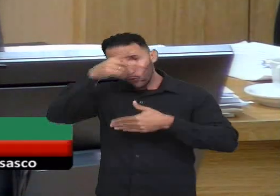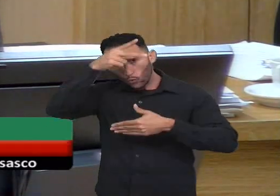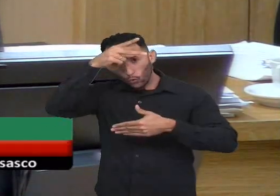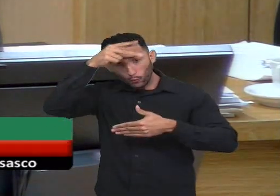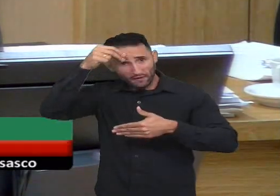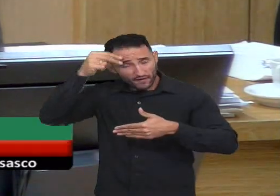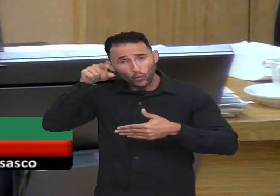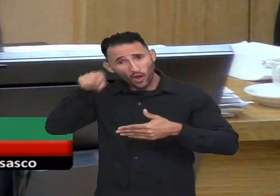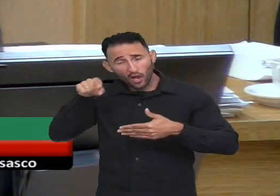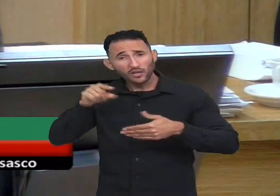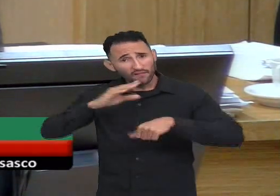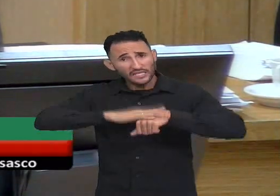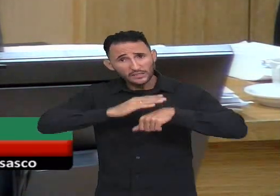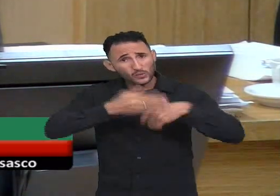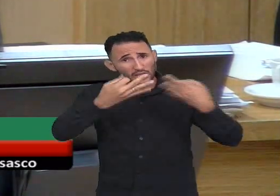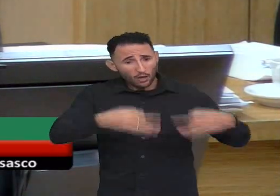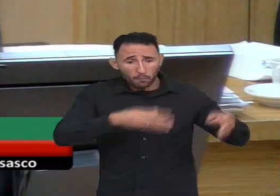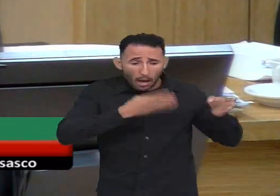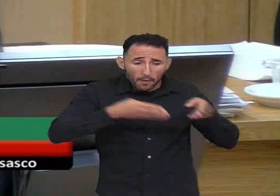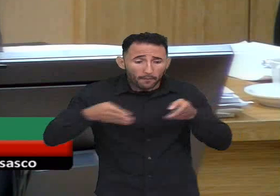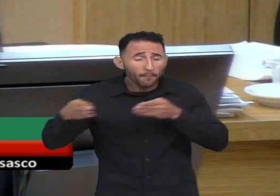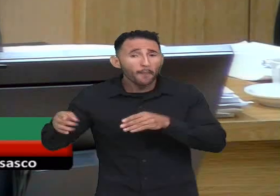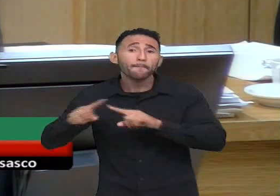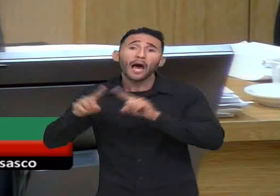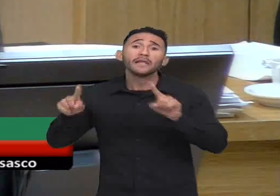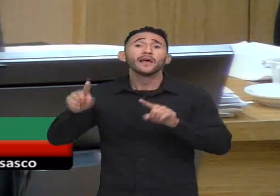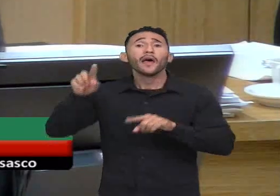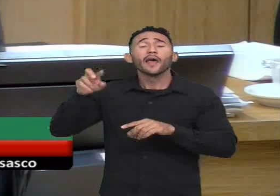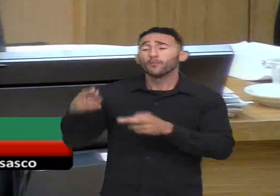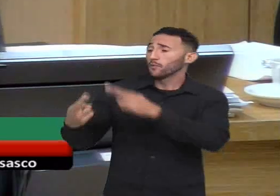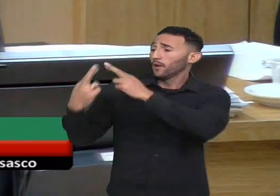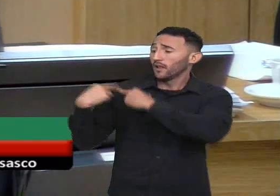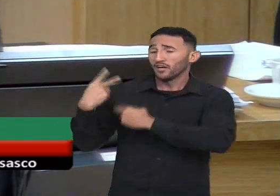mesa diretora, e é de responsabilidade da mesa diretora.